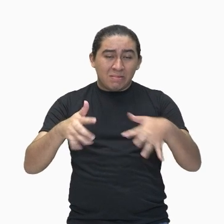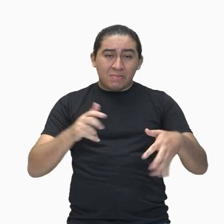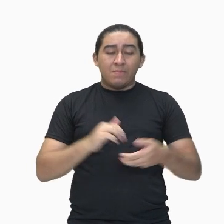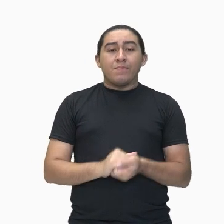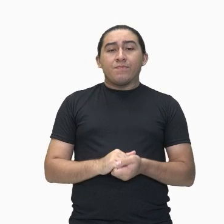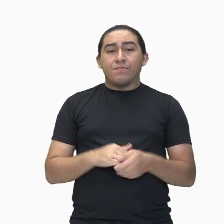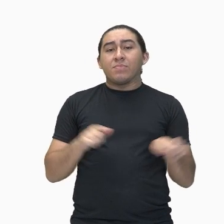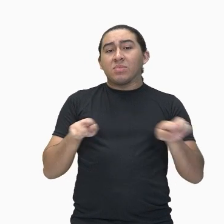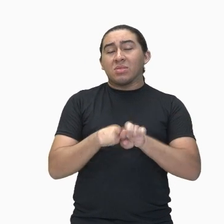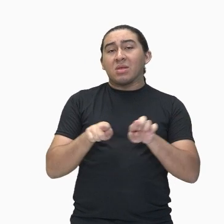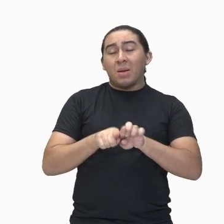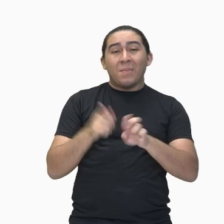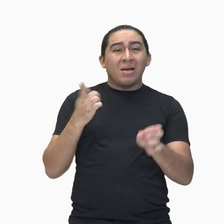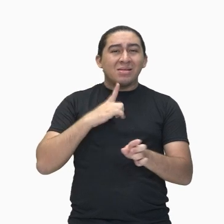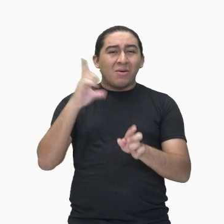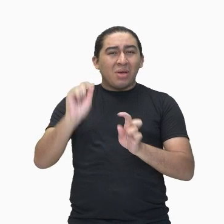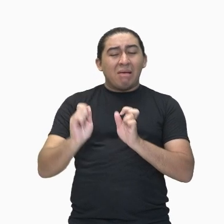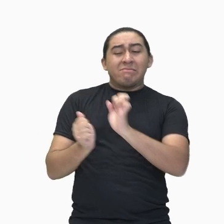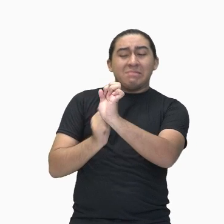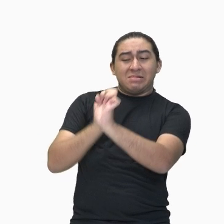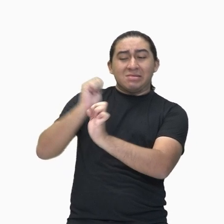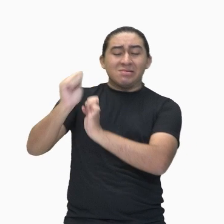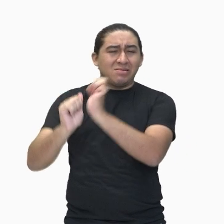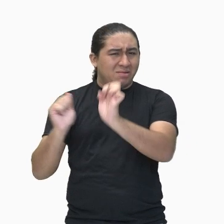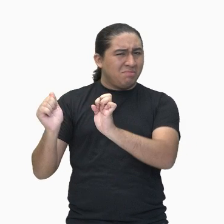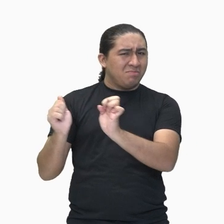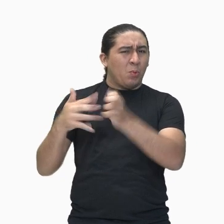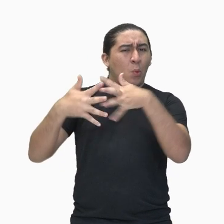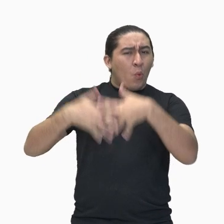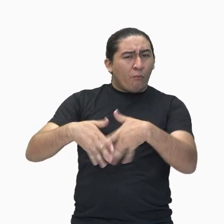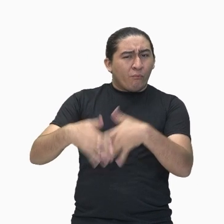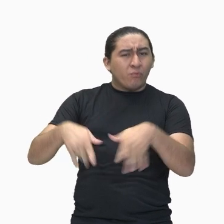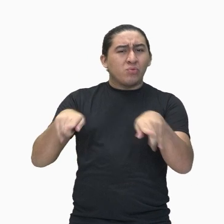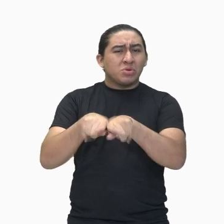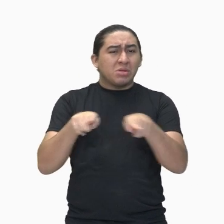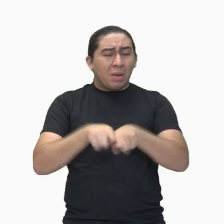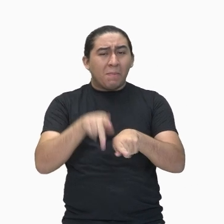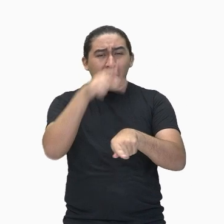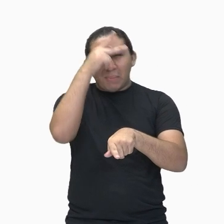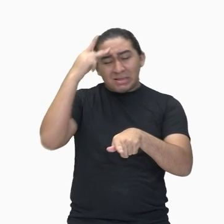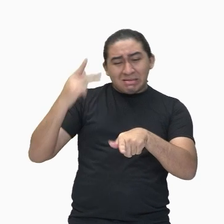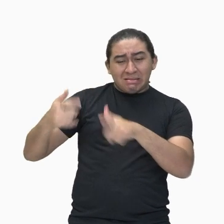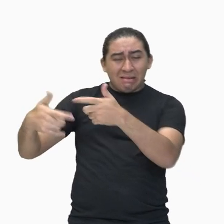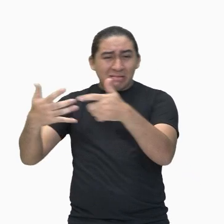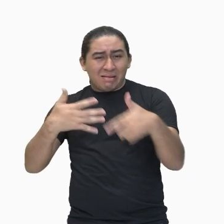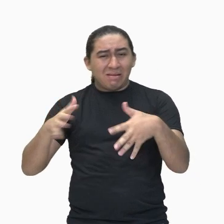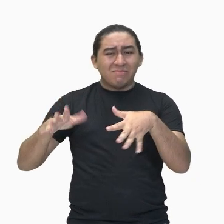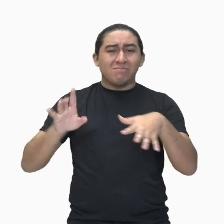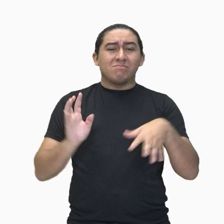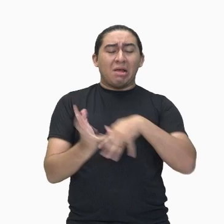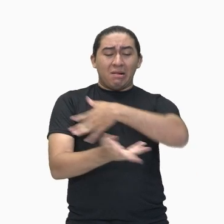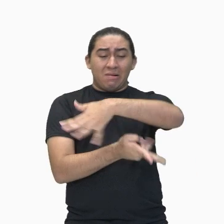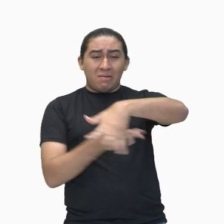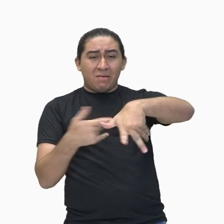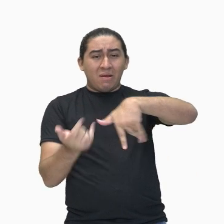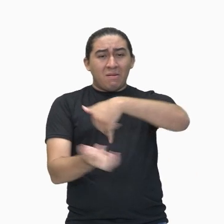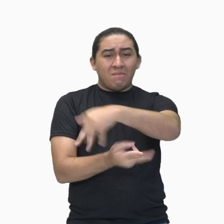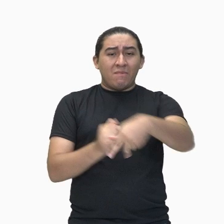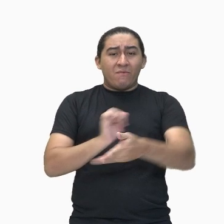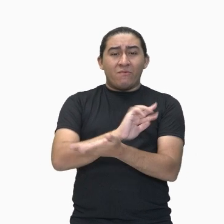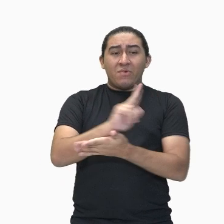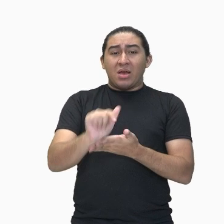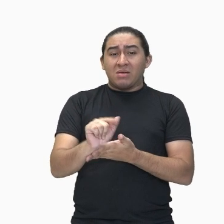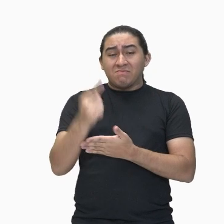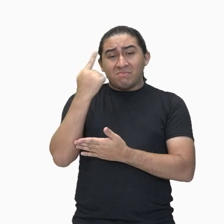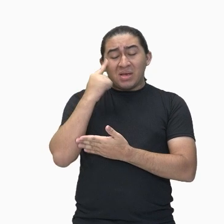artérias, uma confusão de bocas, uma batalha de veias, um reboliço de ancas. Quem